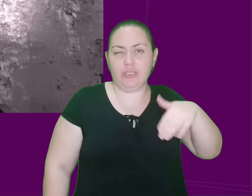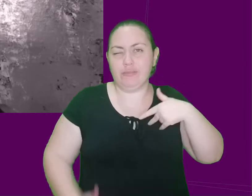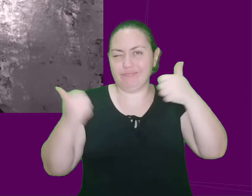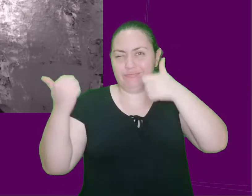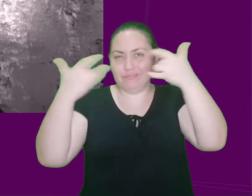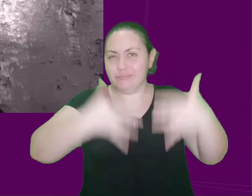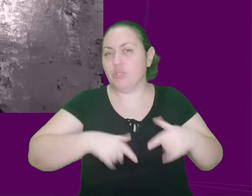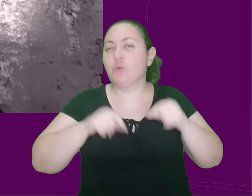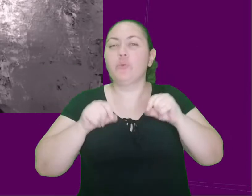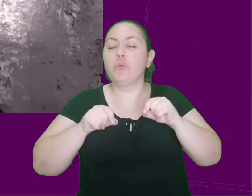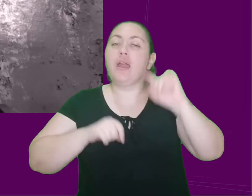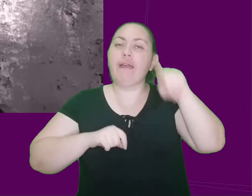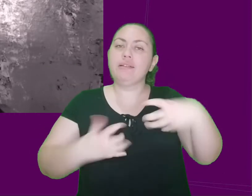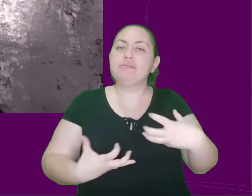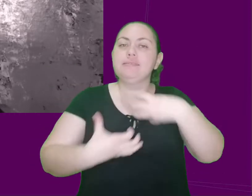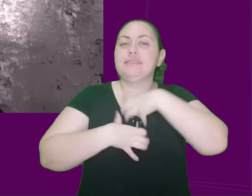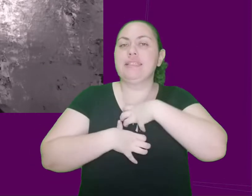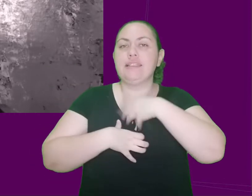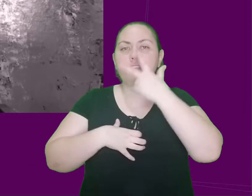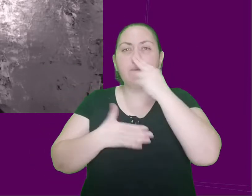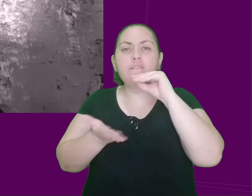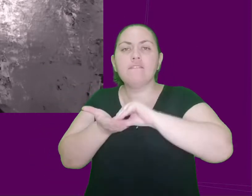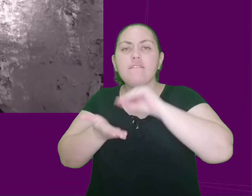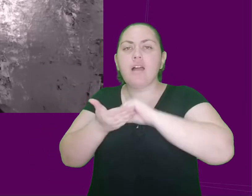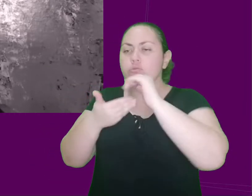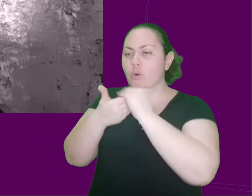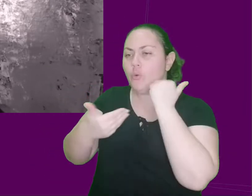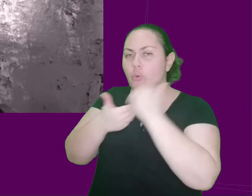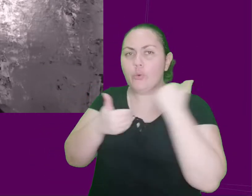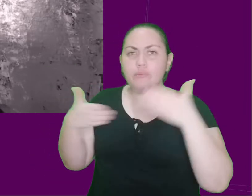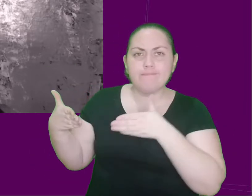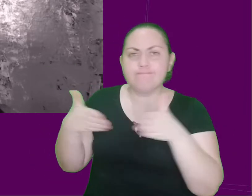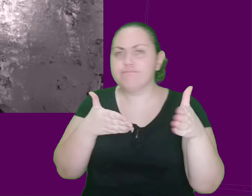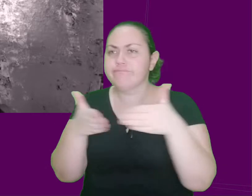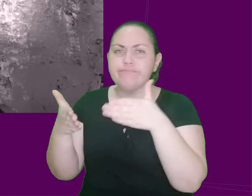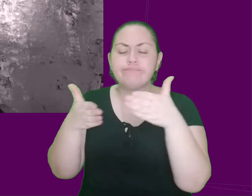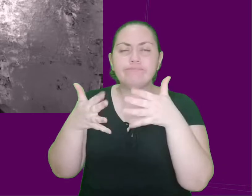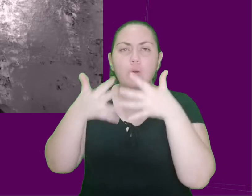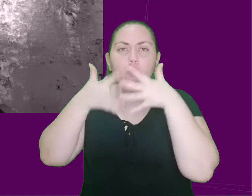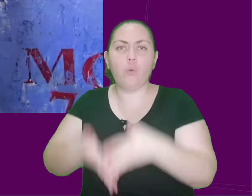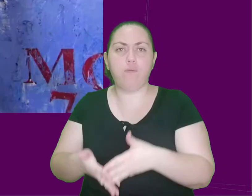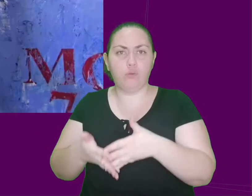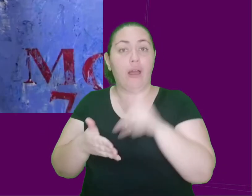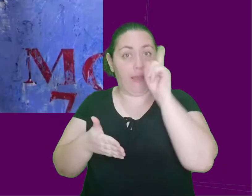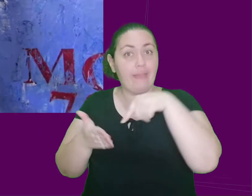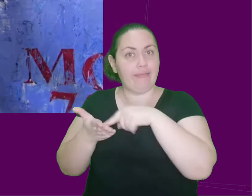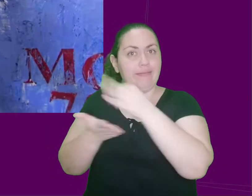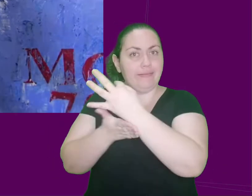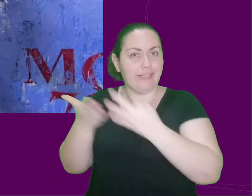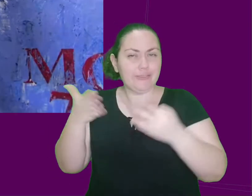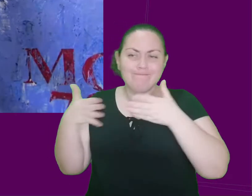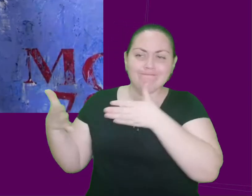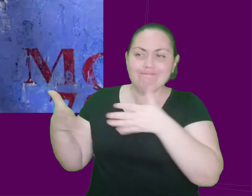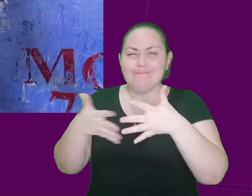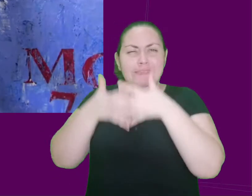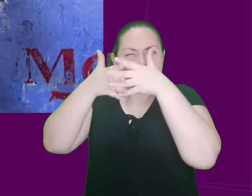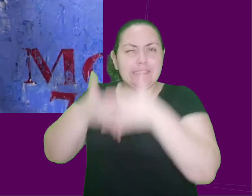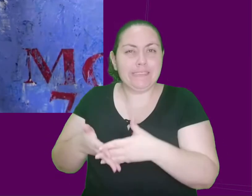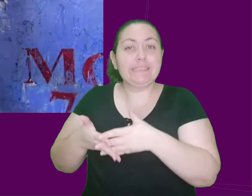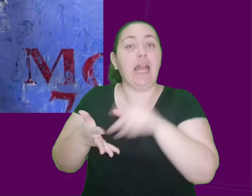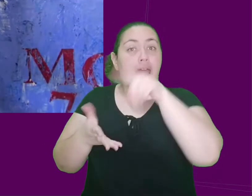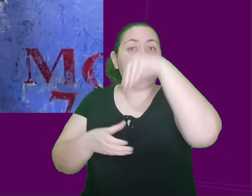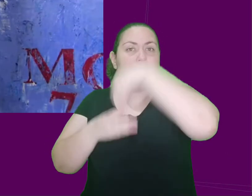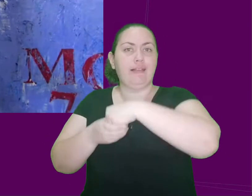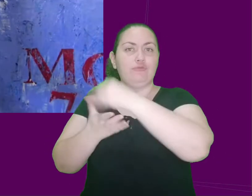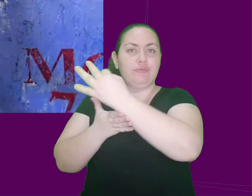essa expressão vertigem, ligada aqui à sensação de desorientação que os contos nos transmitem. Então, essa vertigem toma